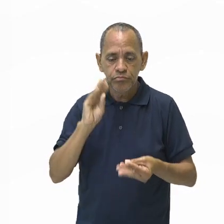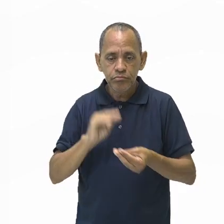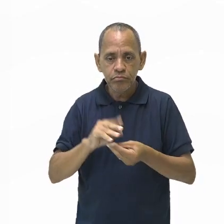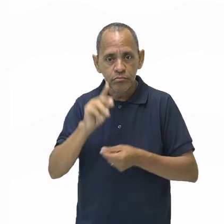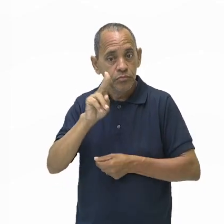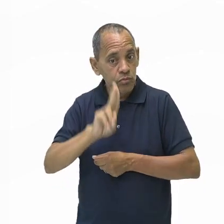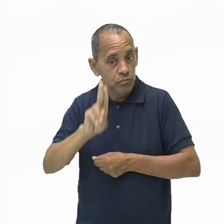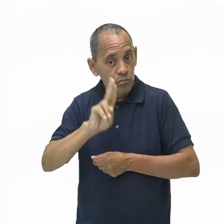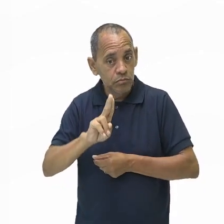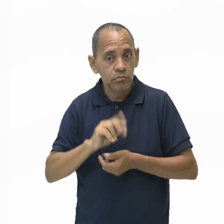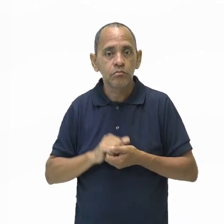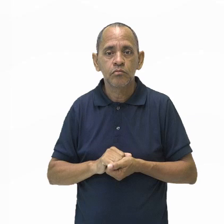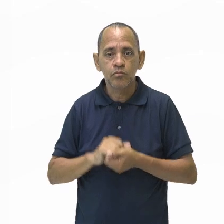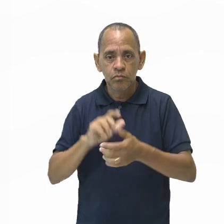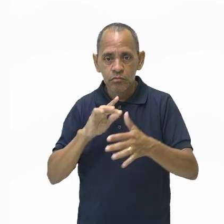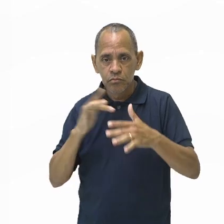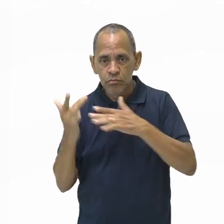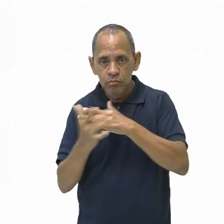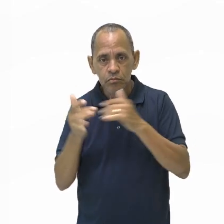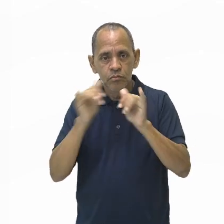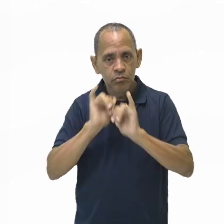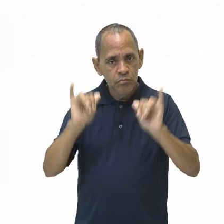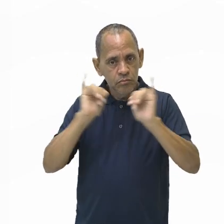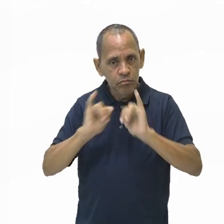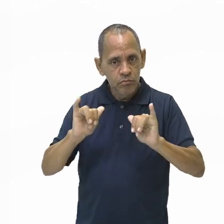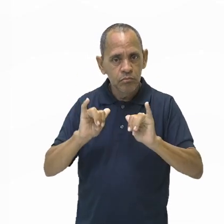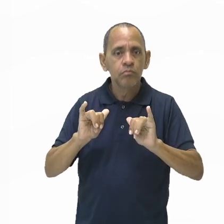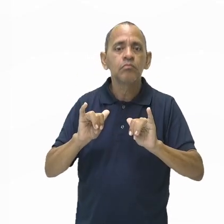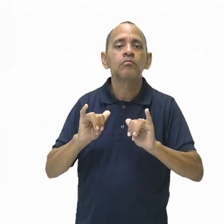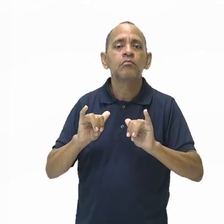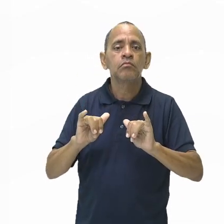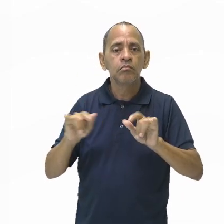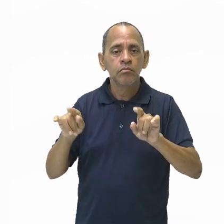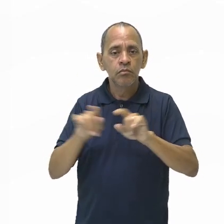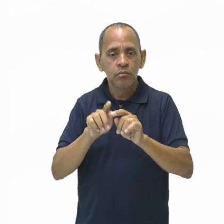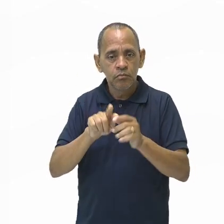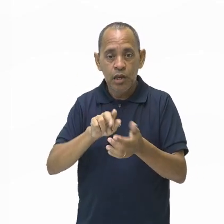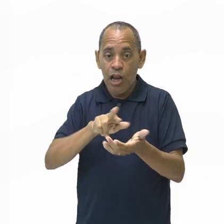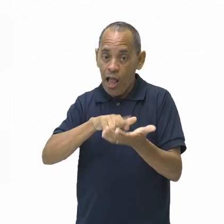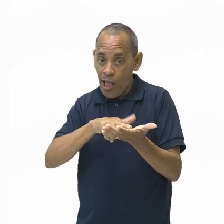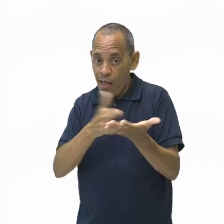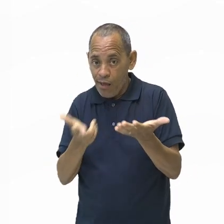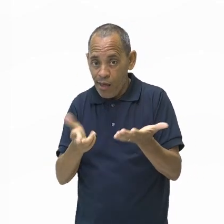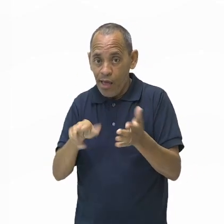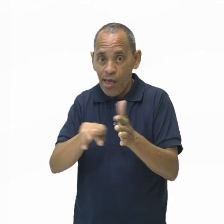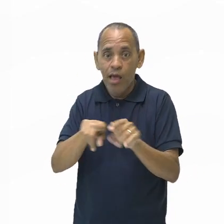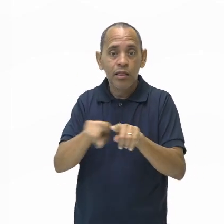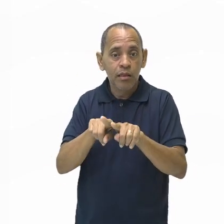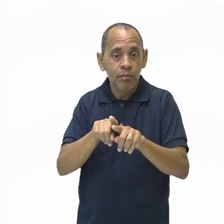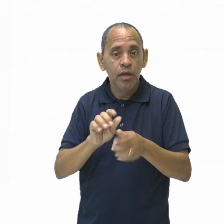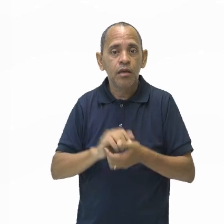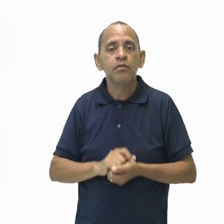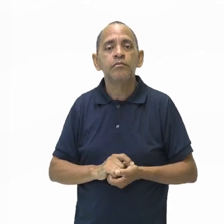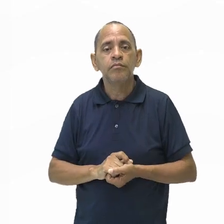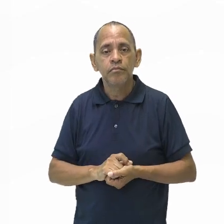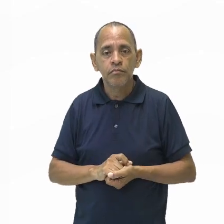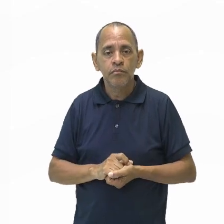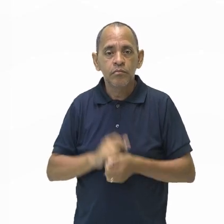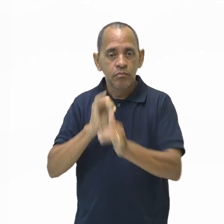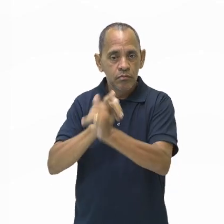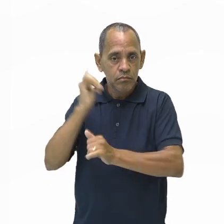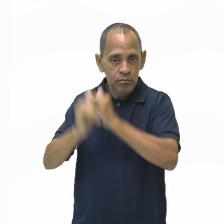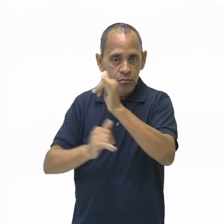mídia, né? Que são o quê? Os jornais e as revistas, tanto em papel quanto online e na televisão. Hoje a gente